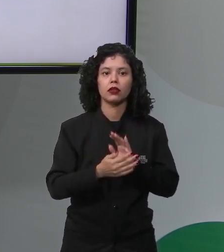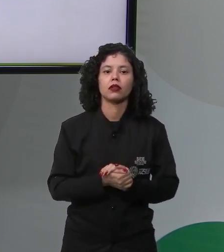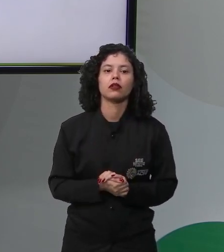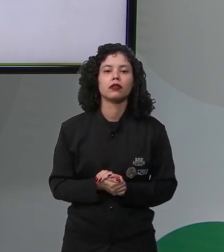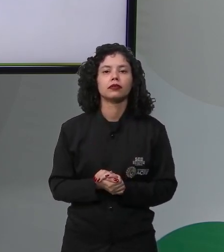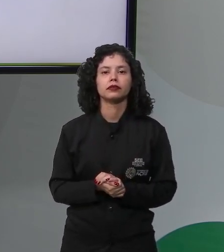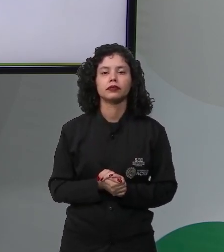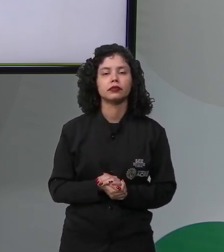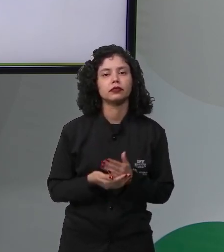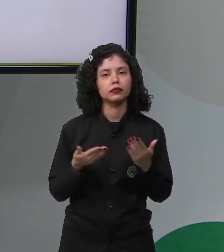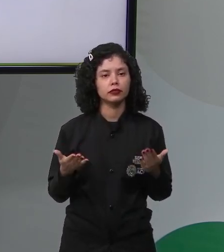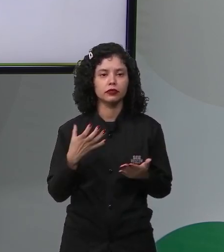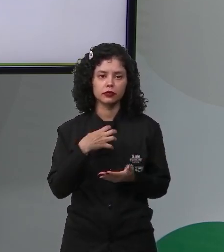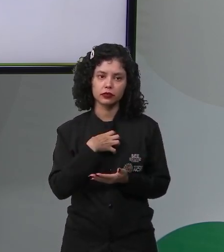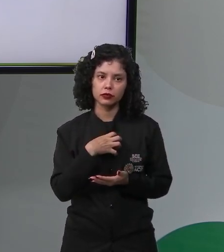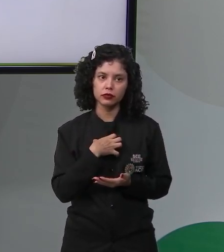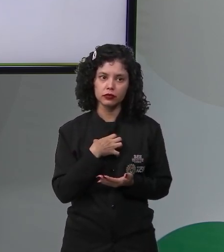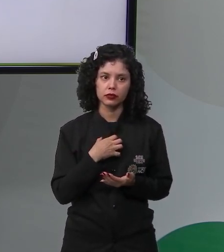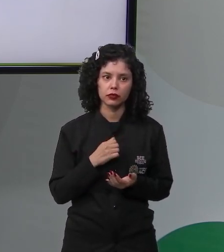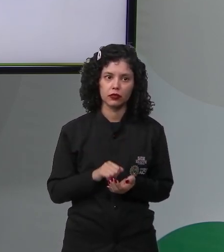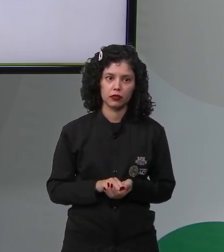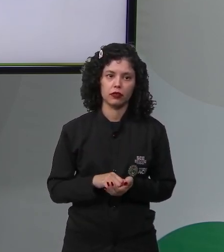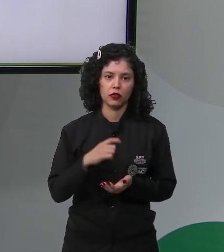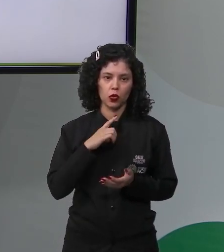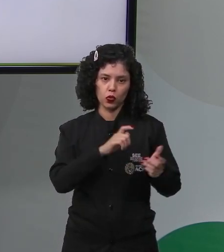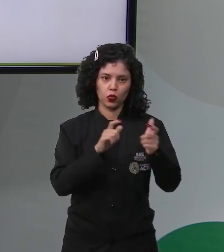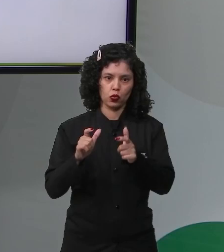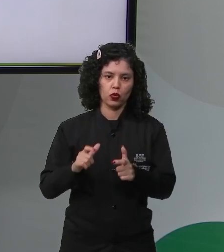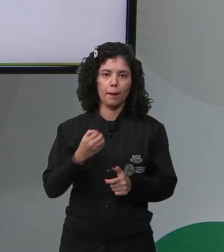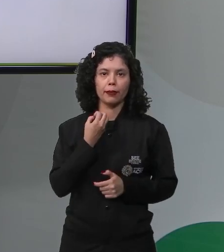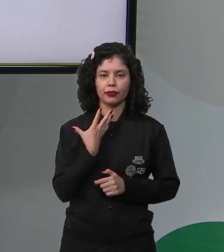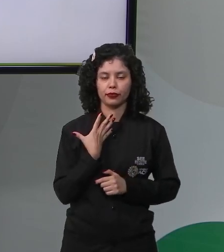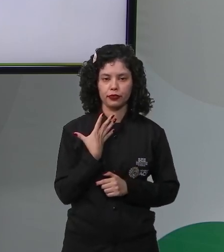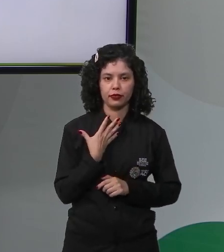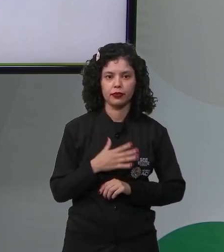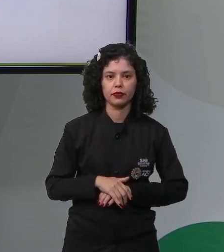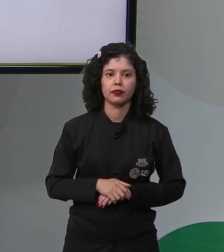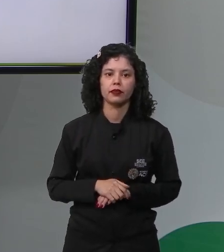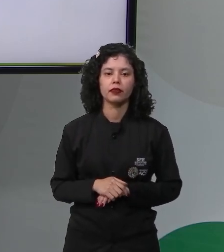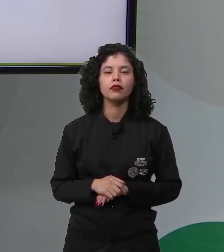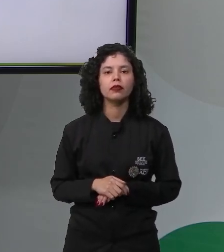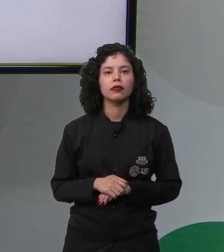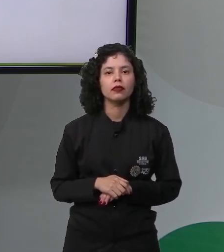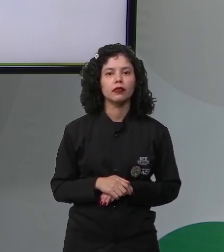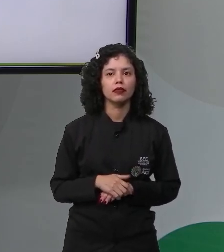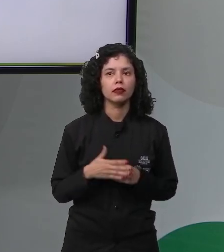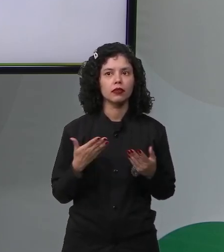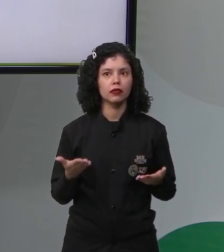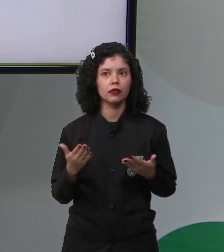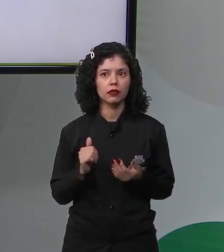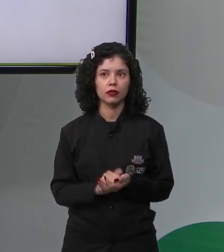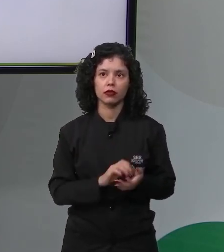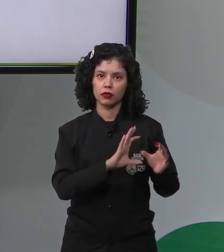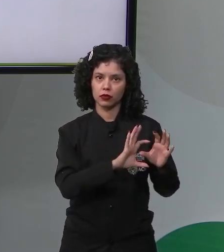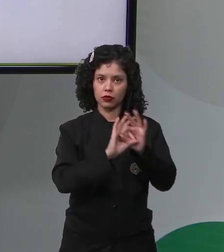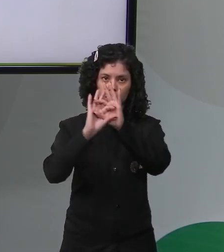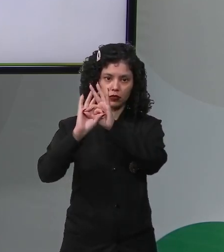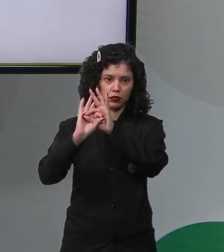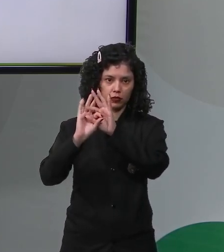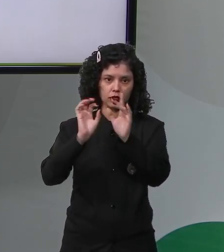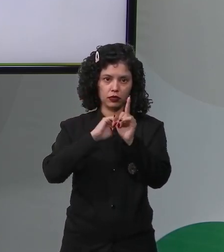ou lar, no sentido de que seja um ambiente agradável. Vocês estão o quê?